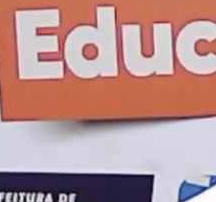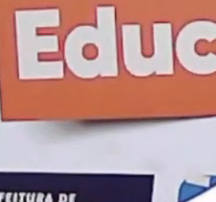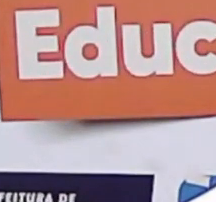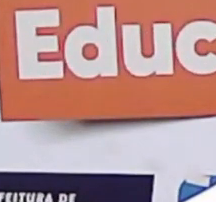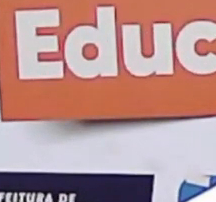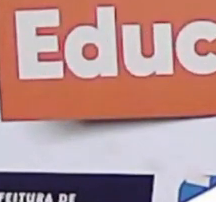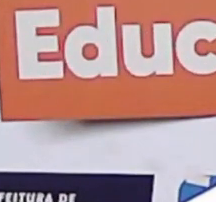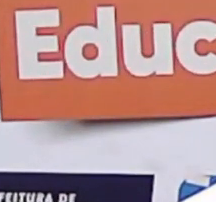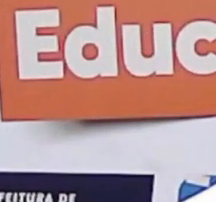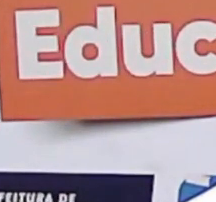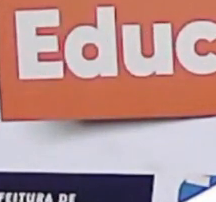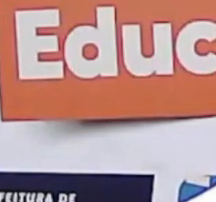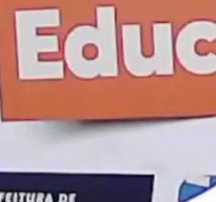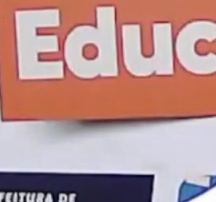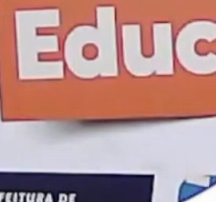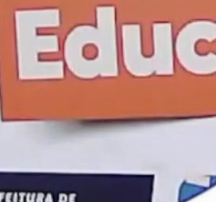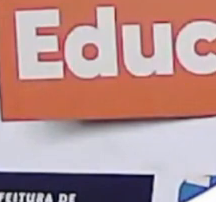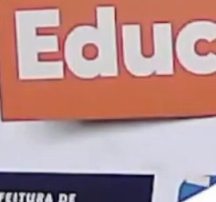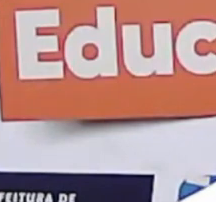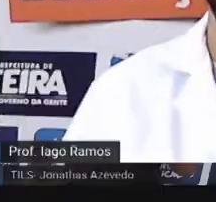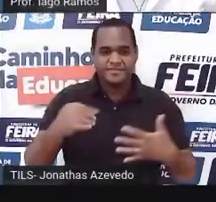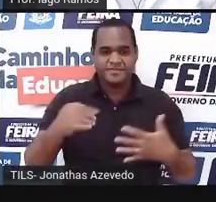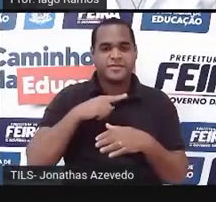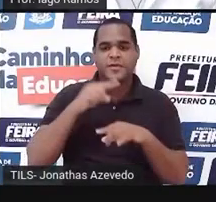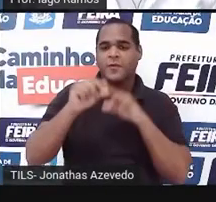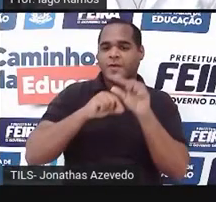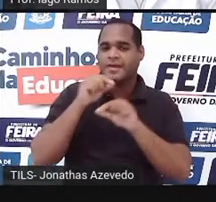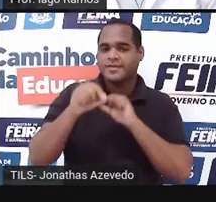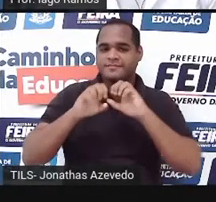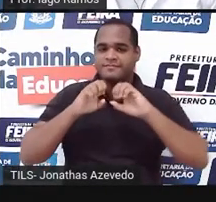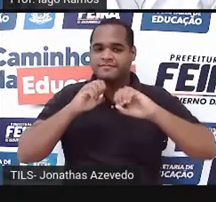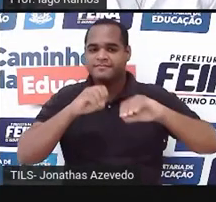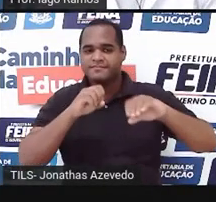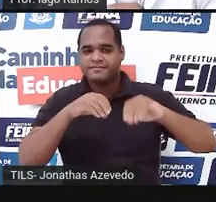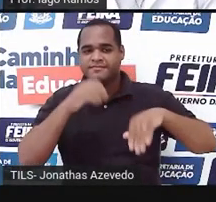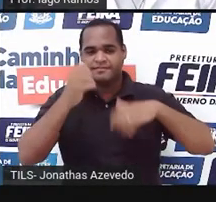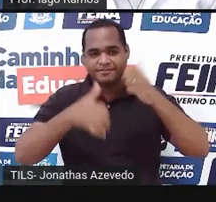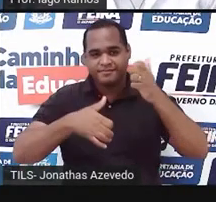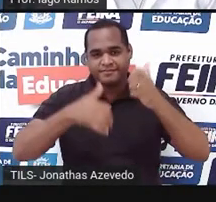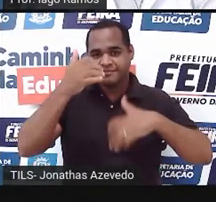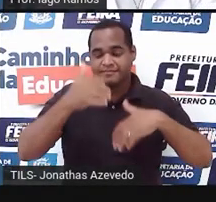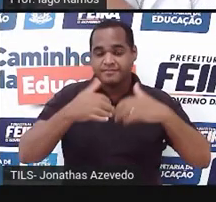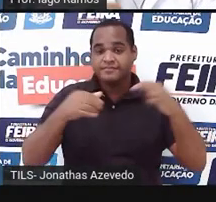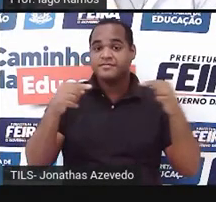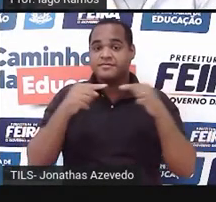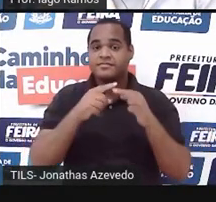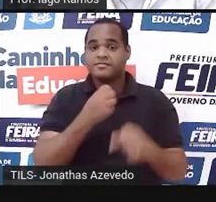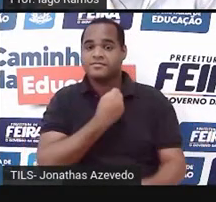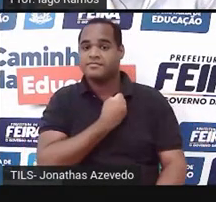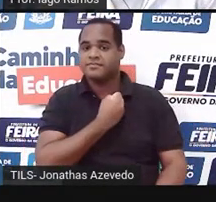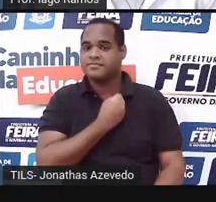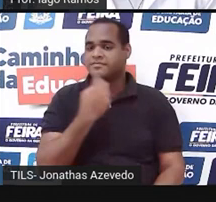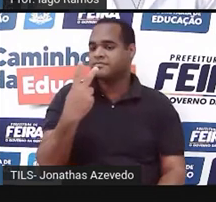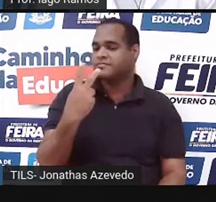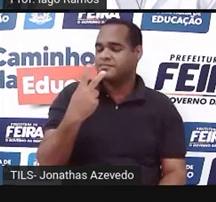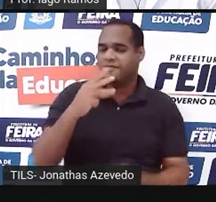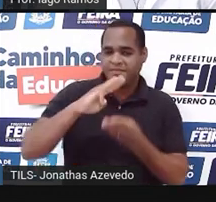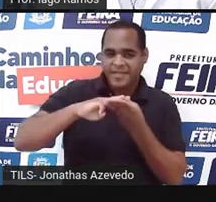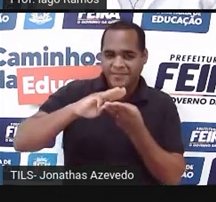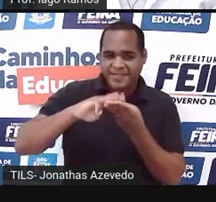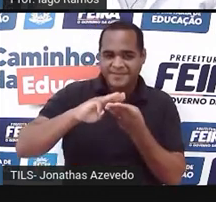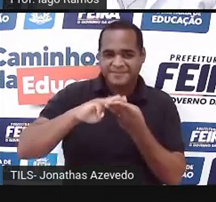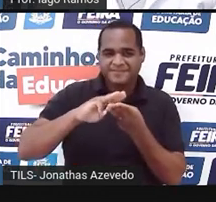aí a gente já começa aqui a nossa aula tá essa aula quer aula de matemática